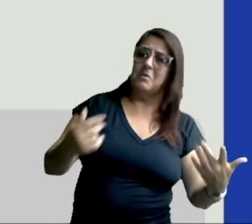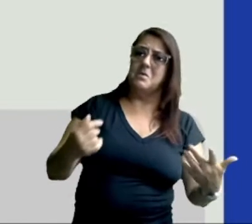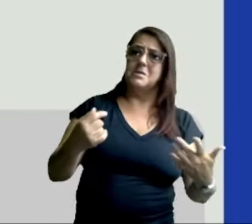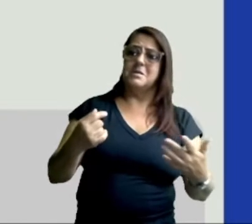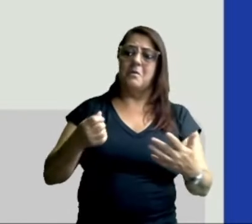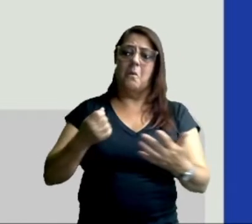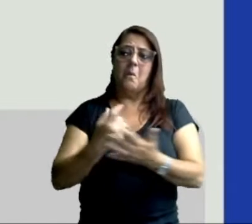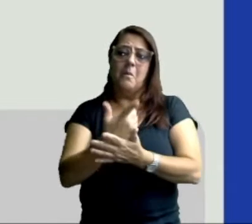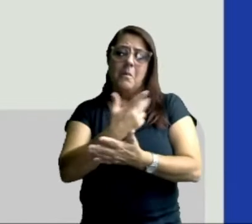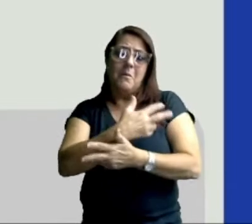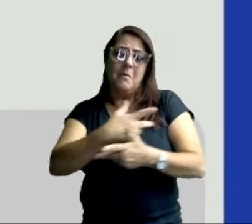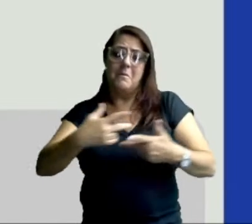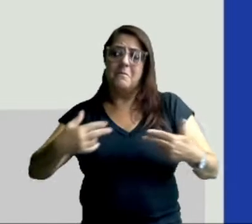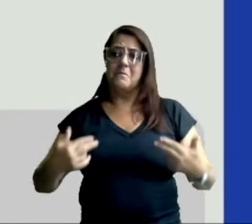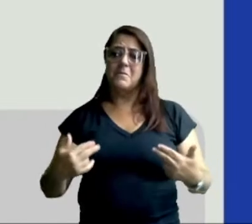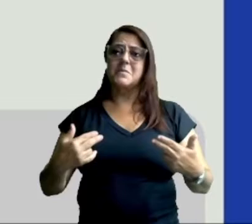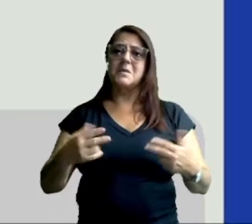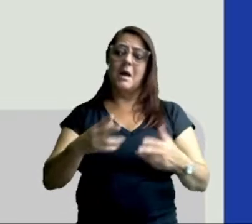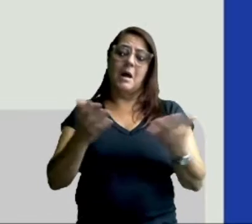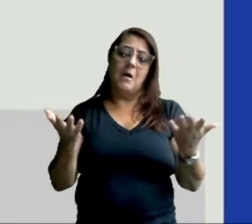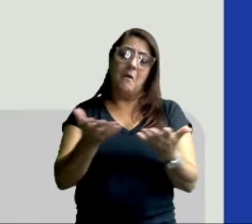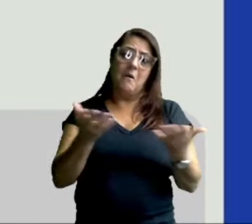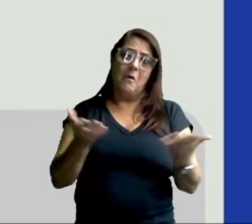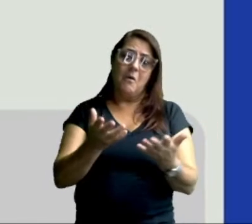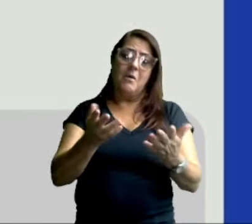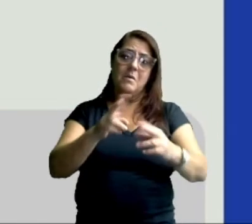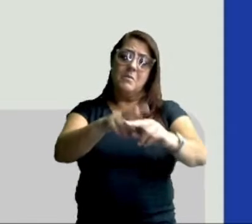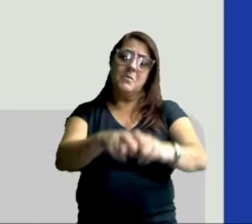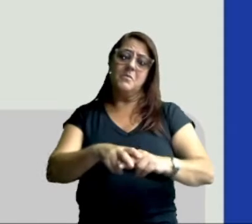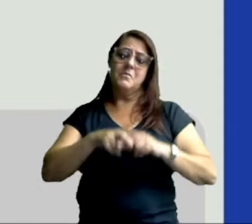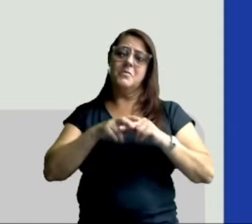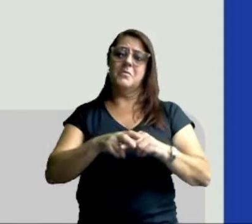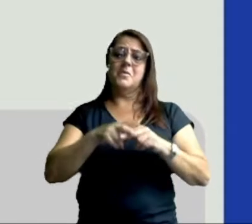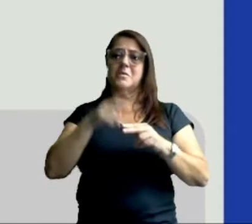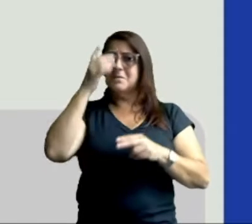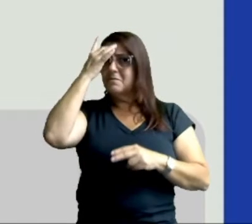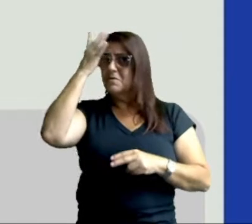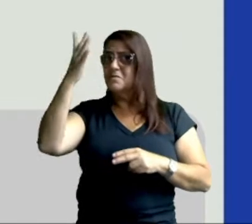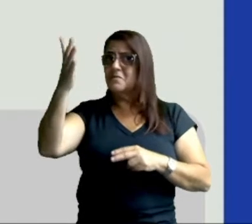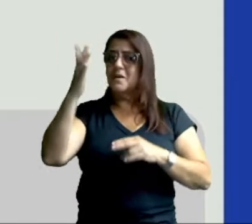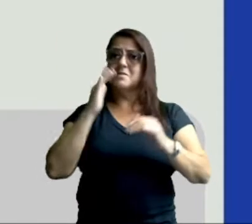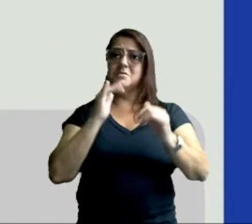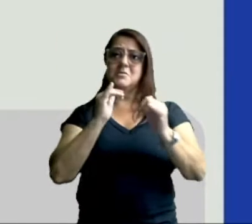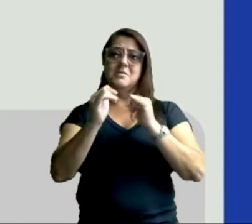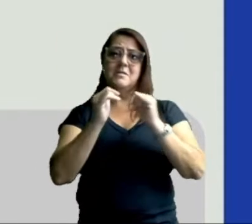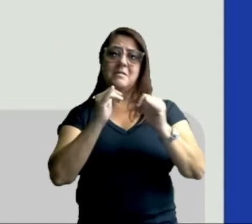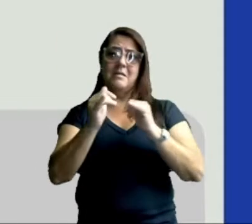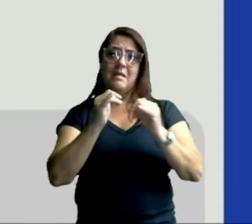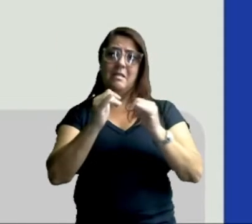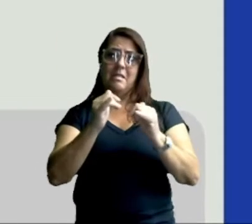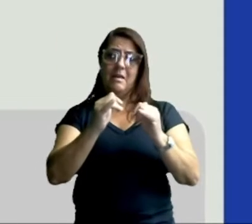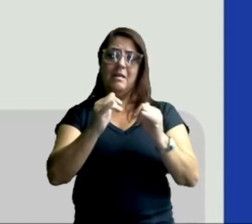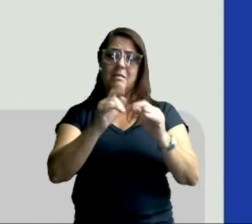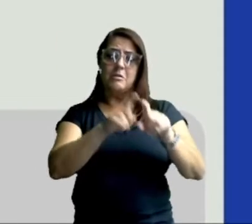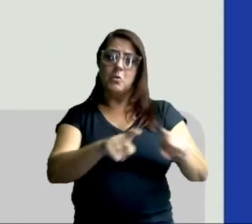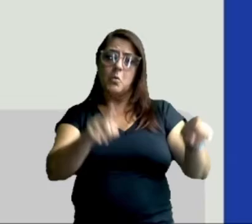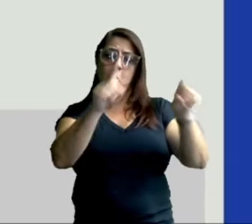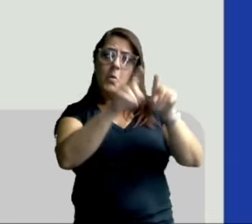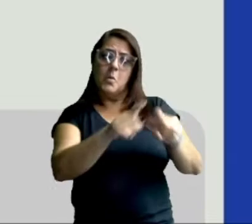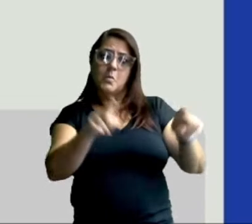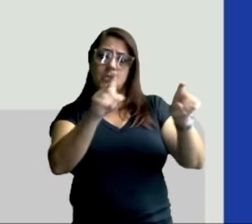gente precisava. Hoje em dia a gente sabe que através da internet, né, através de um clique, né, da tela